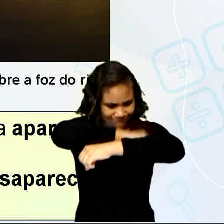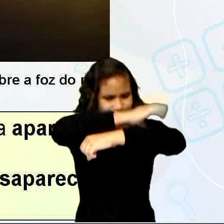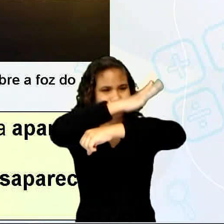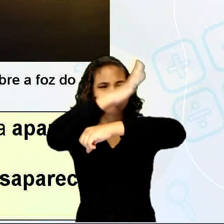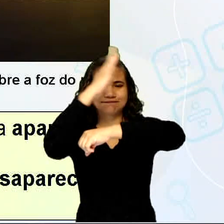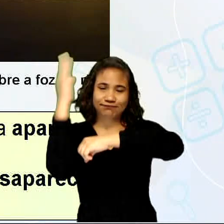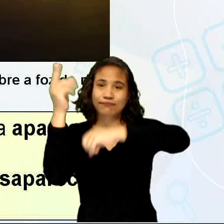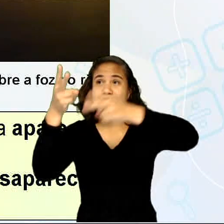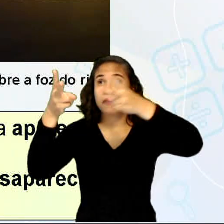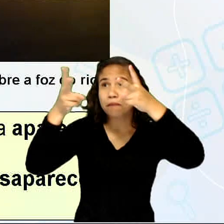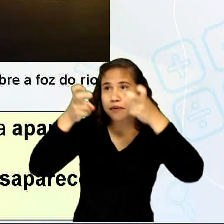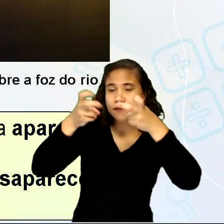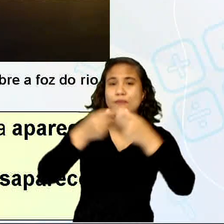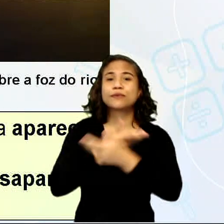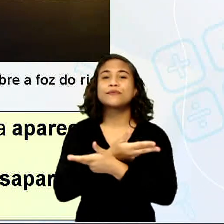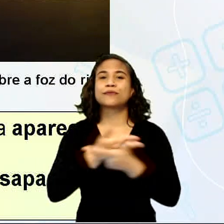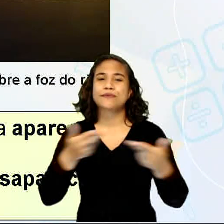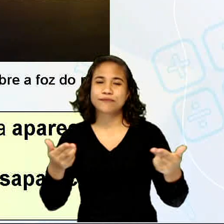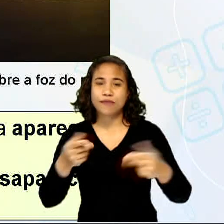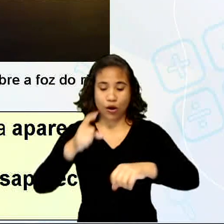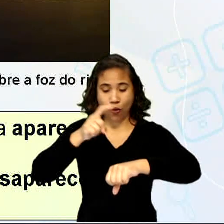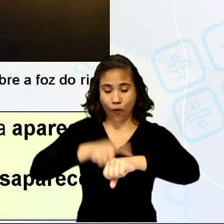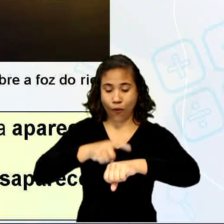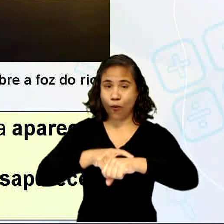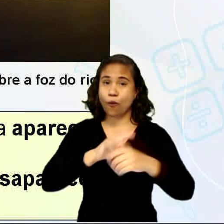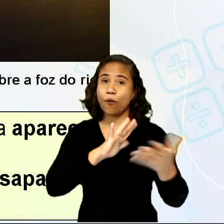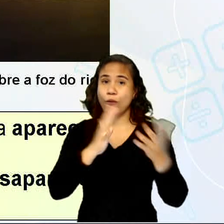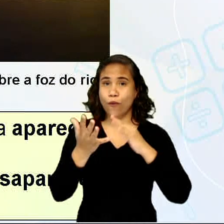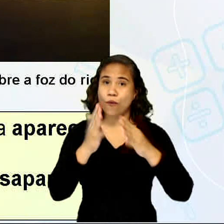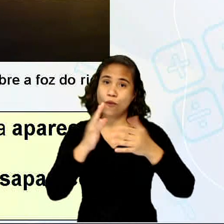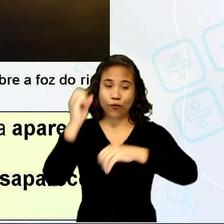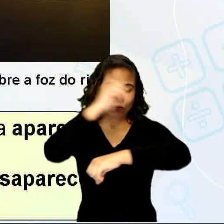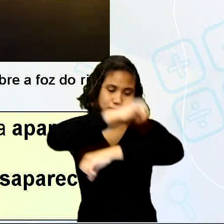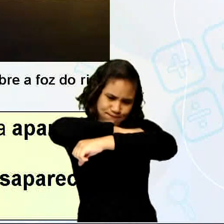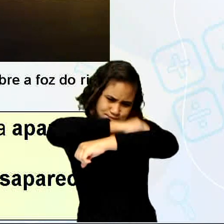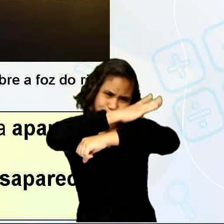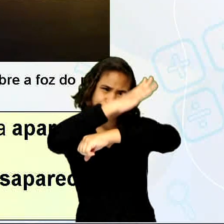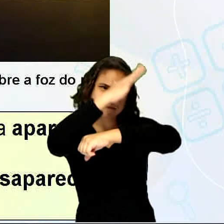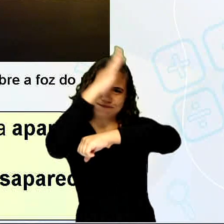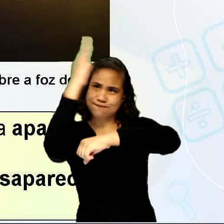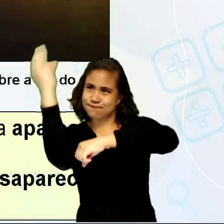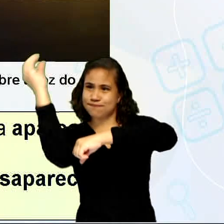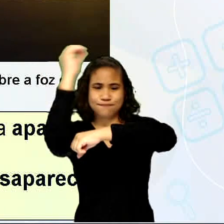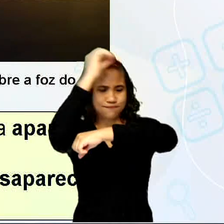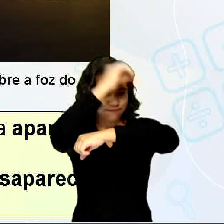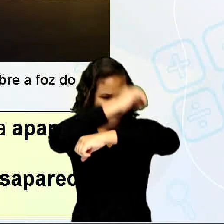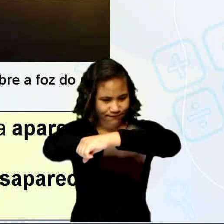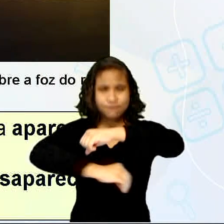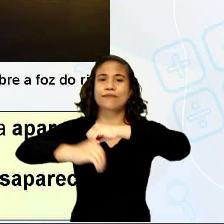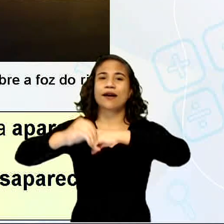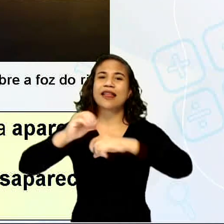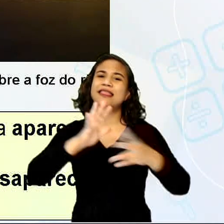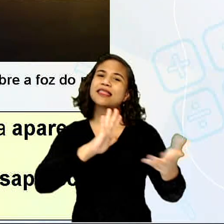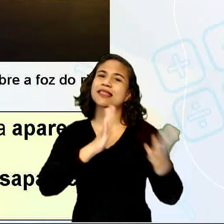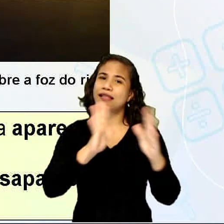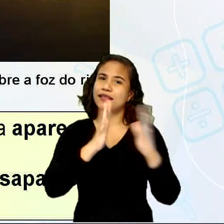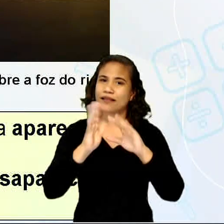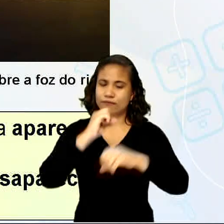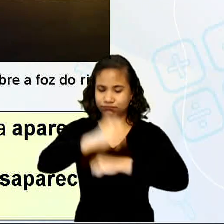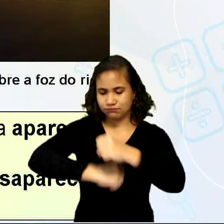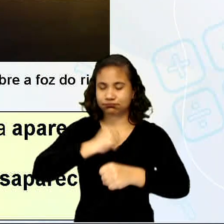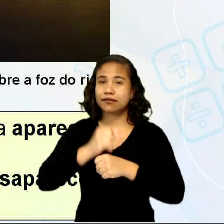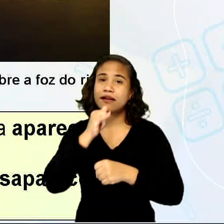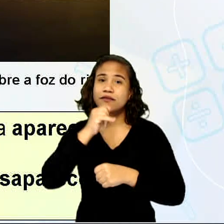algumas situações. Né? Há horários em que o Sol nasce e se põe, varia ao longo do ano. No verão,